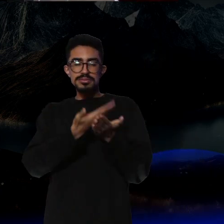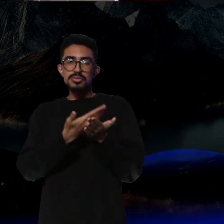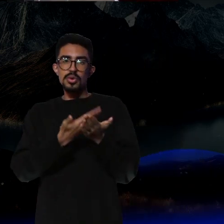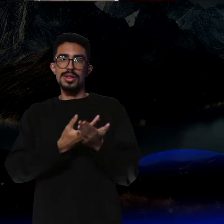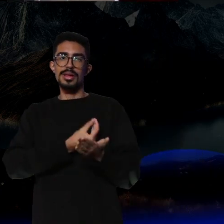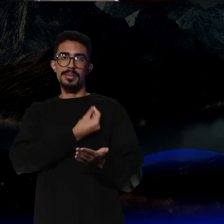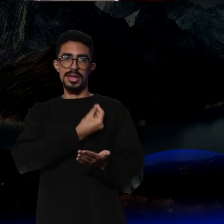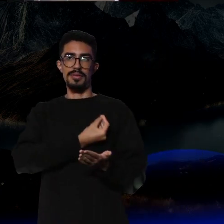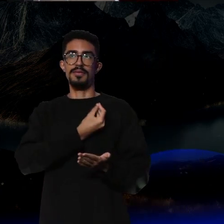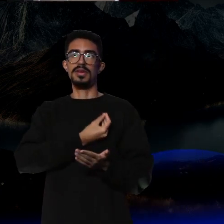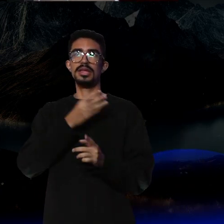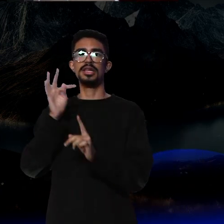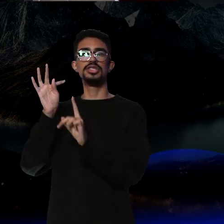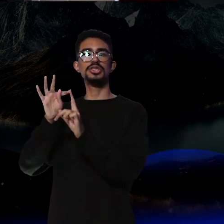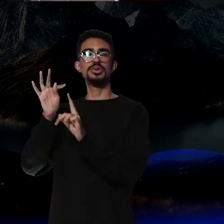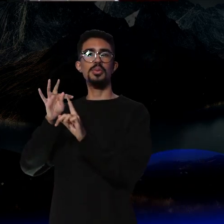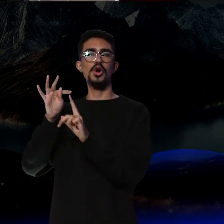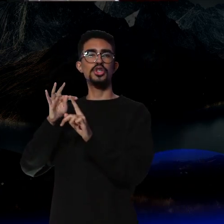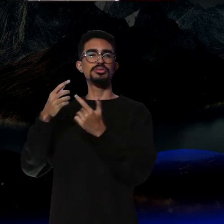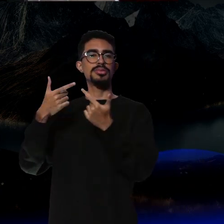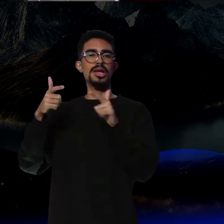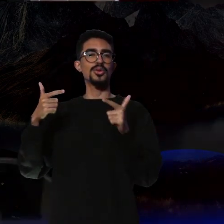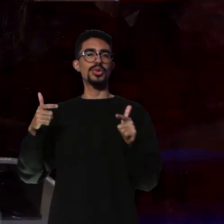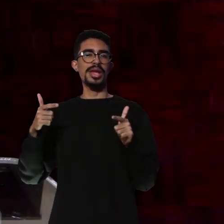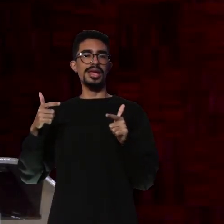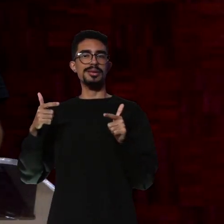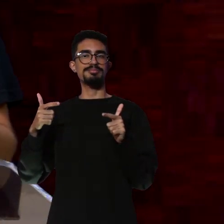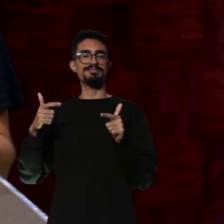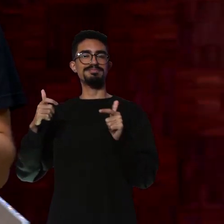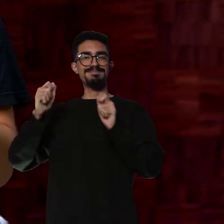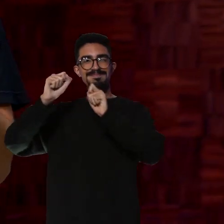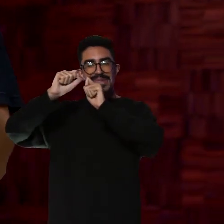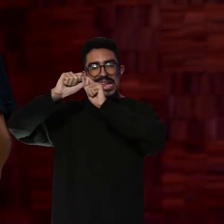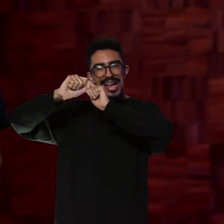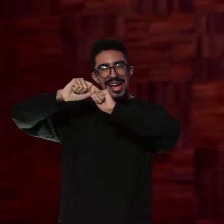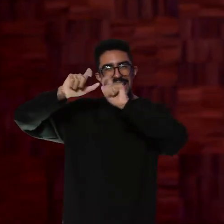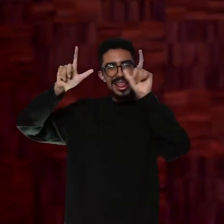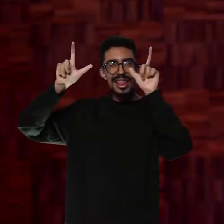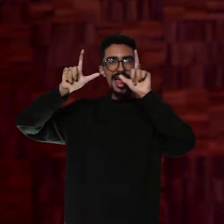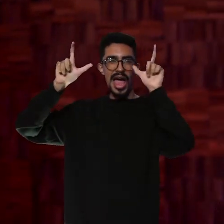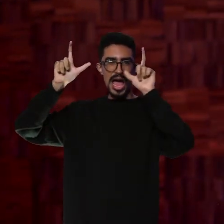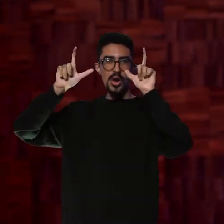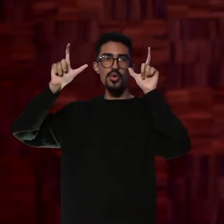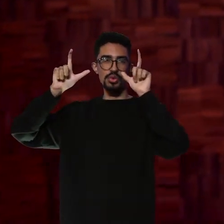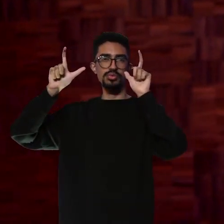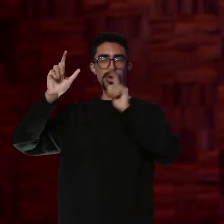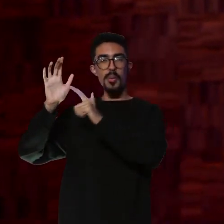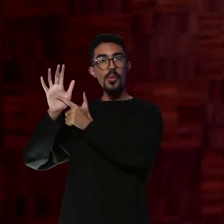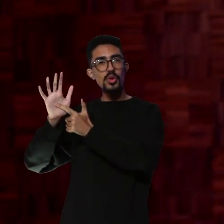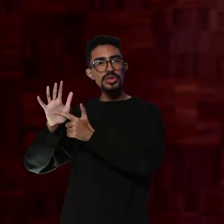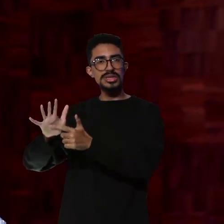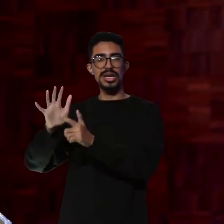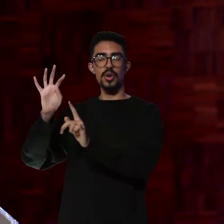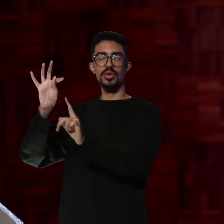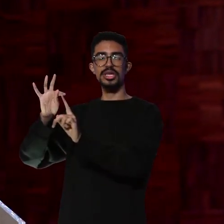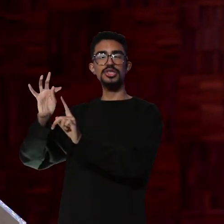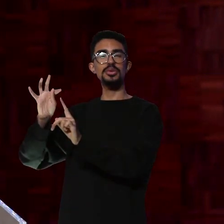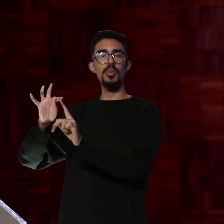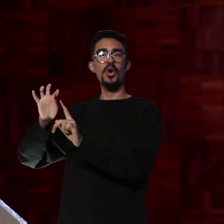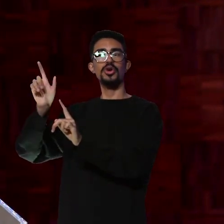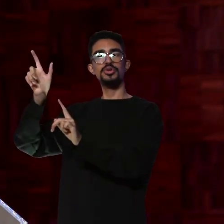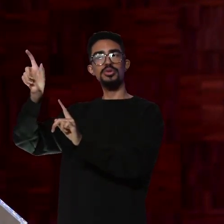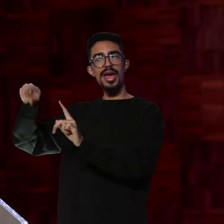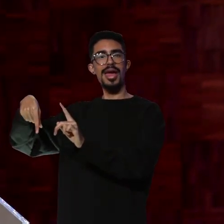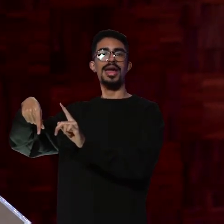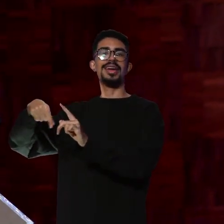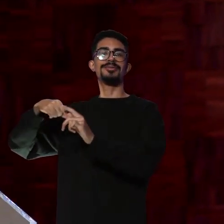existem sinais tão claros que vão apontar que Timóteo era um evangelista nato. É